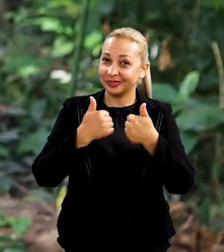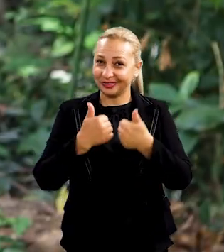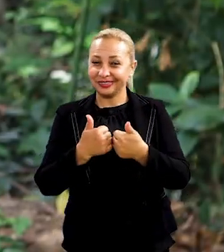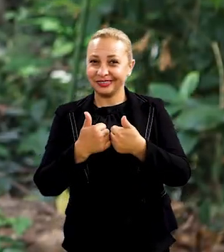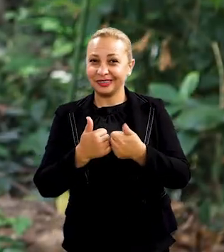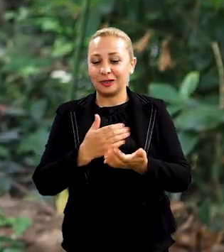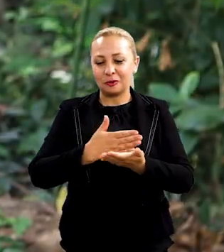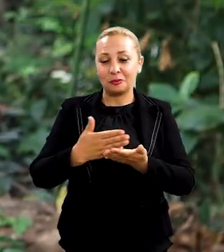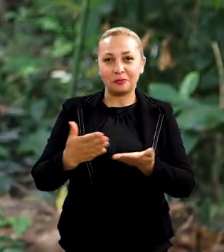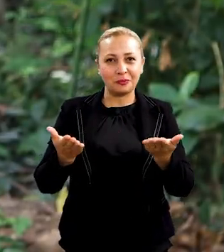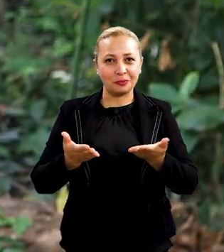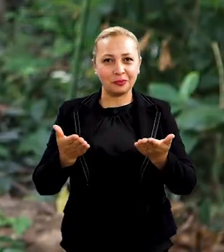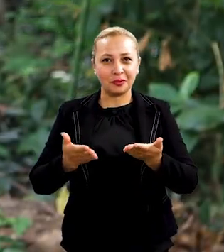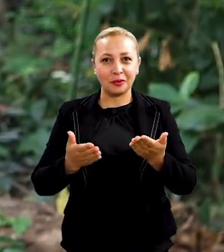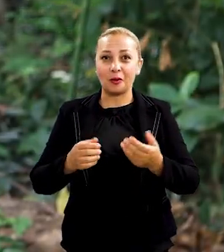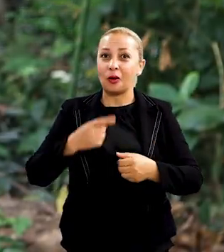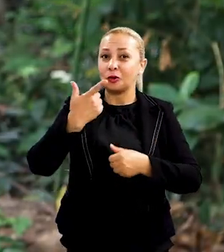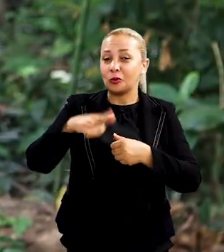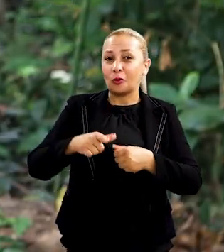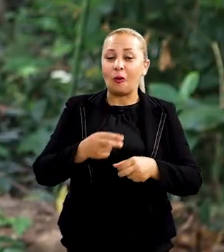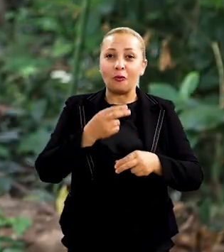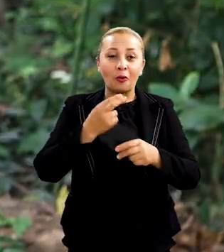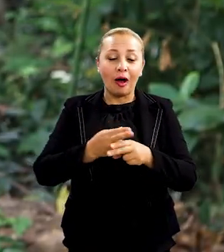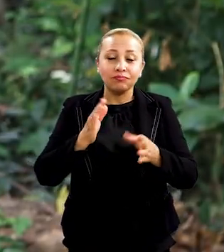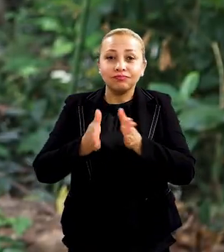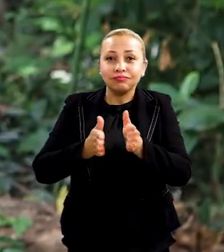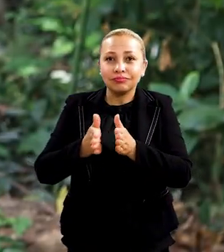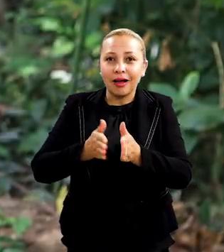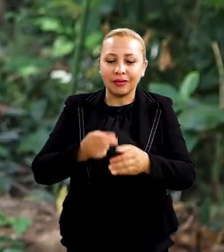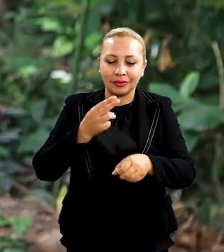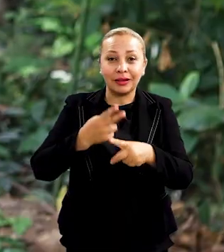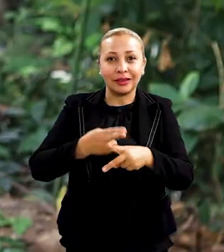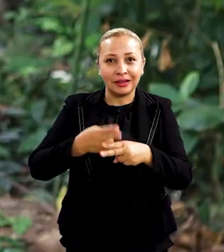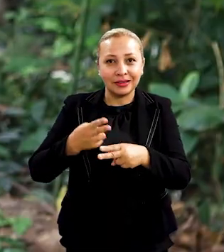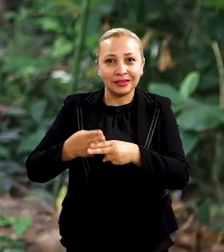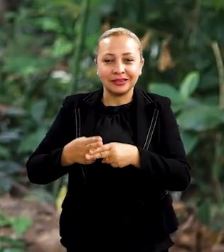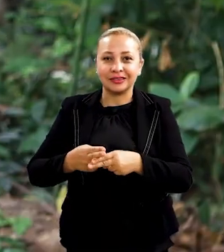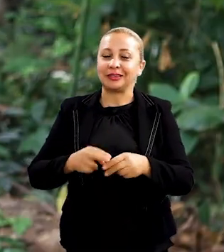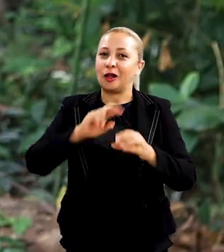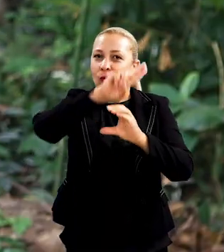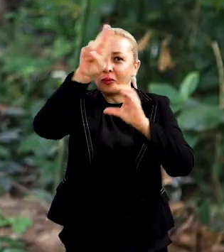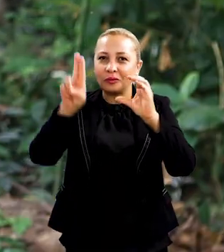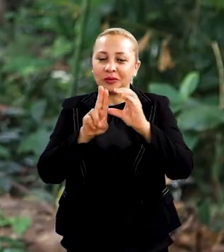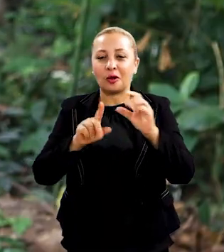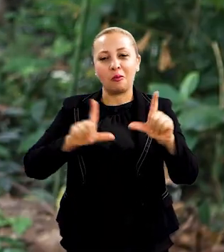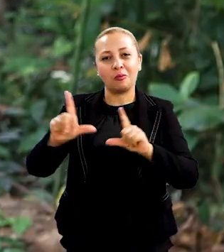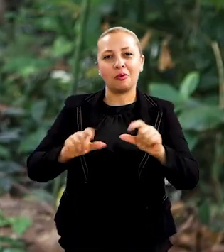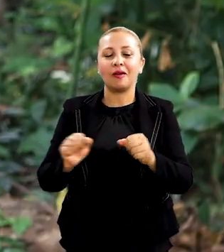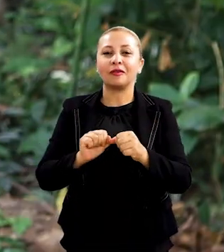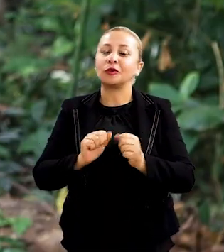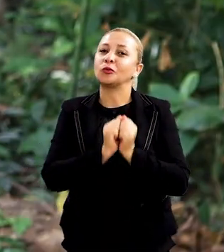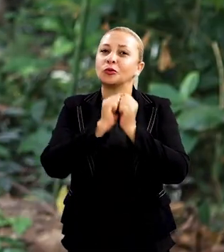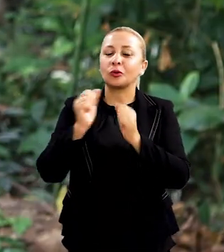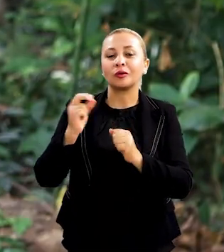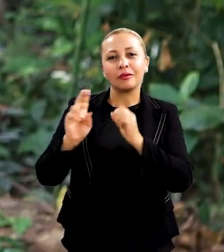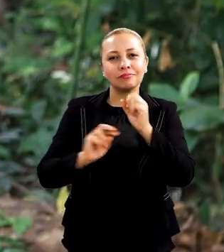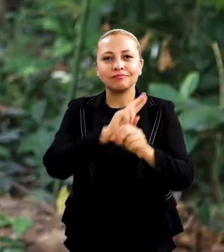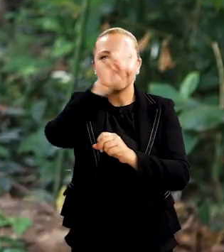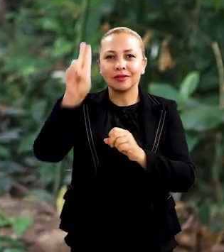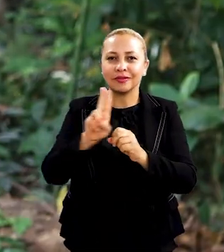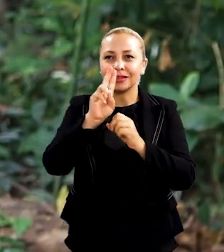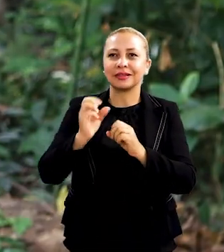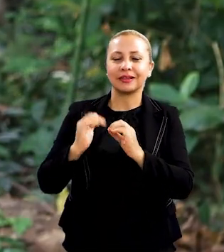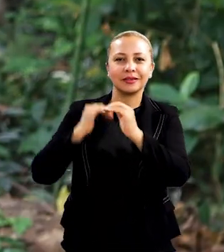Olá, tudo bem? A partir de agora começa mais uma temporada do Universiência, um programa feito por TVs e instituições públicas de